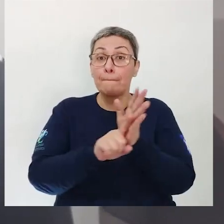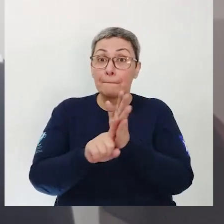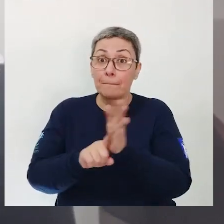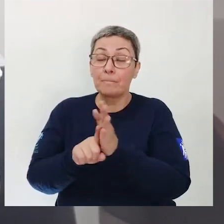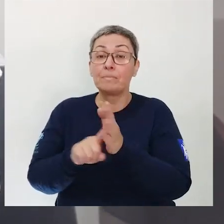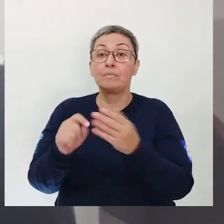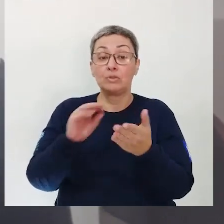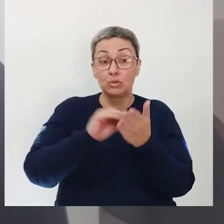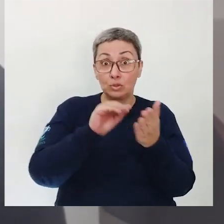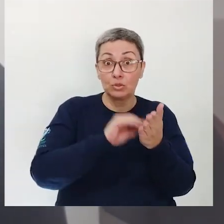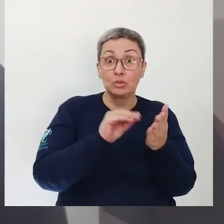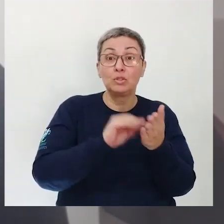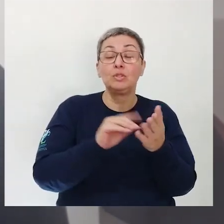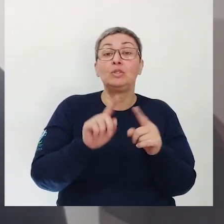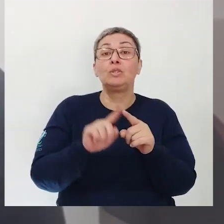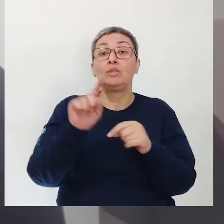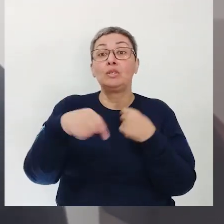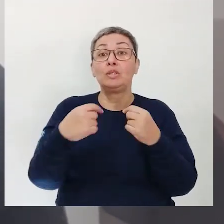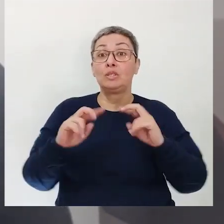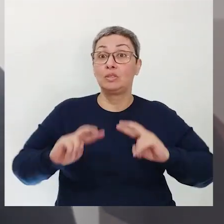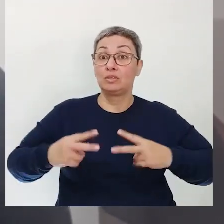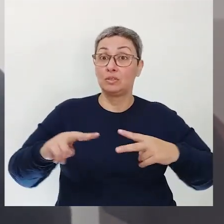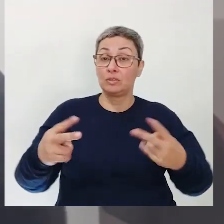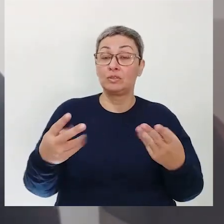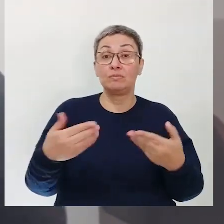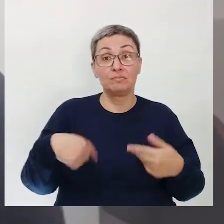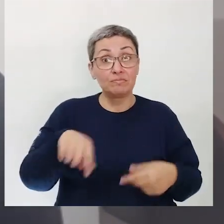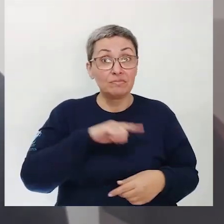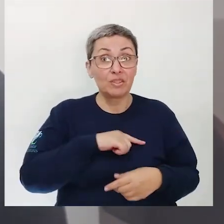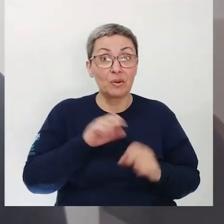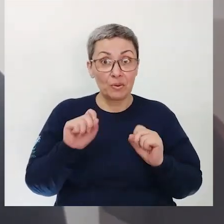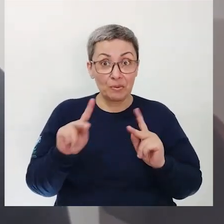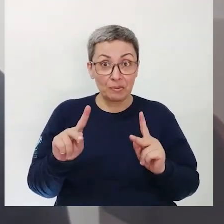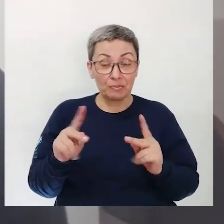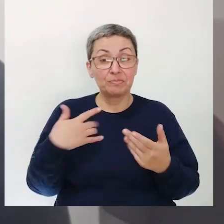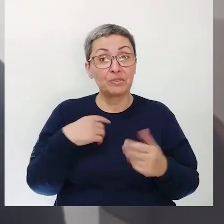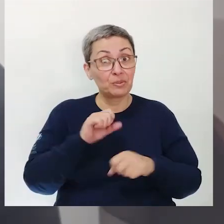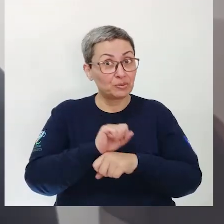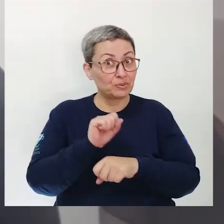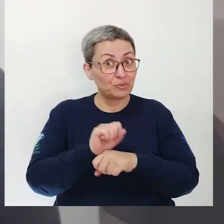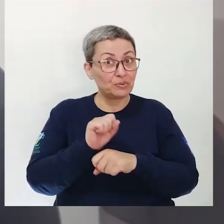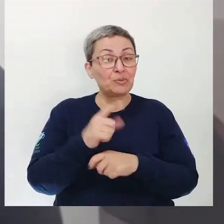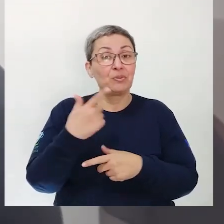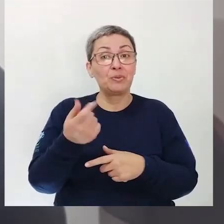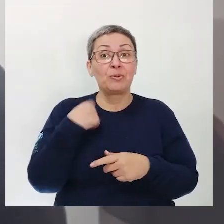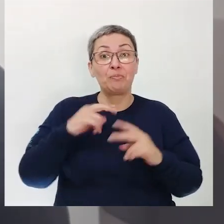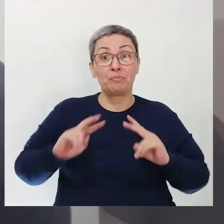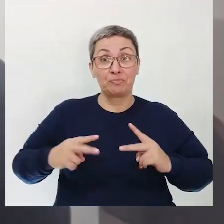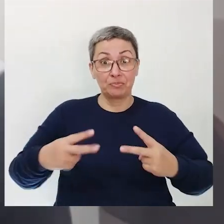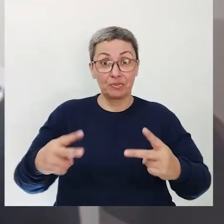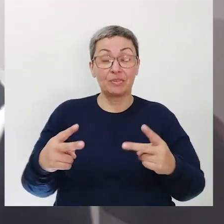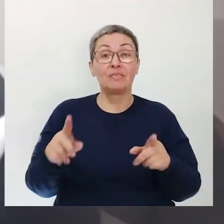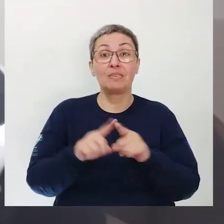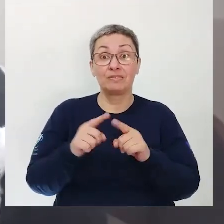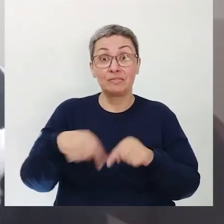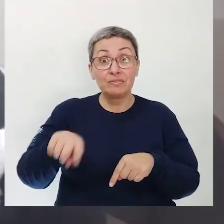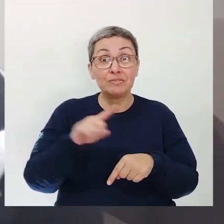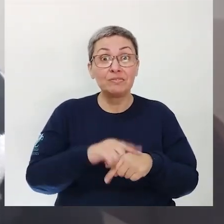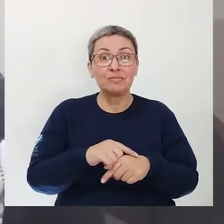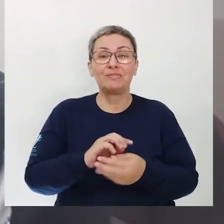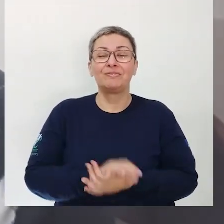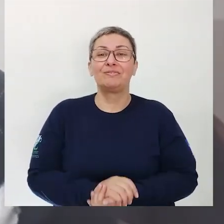essa pesquisa, escrevam no caderno e compartilhem com a gente, ok? Estou aguardando aí o compartilhamento